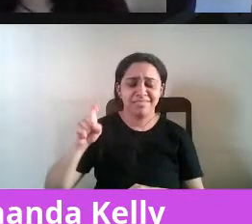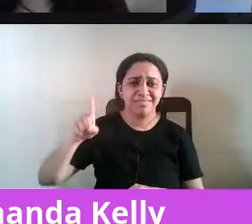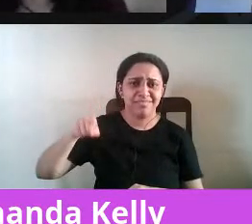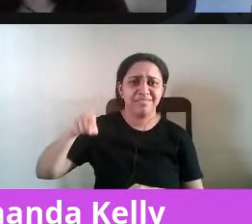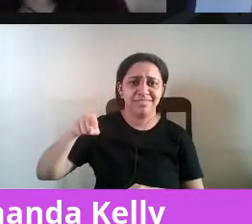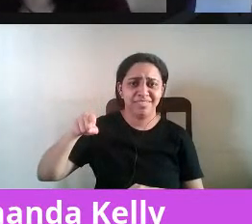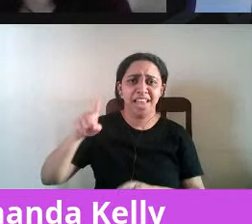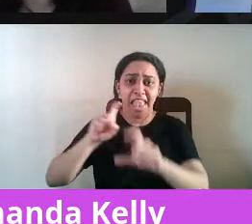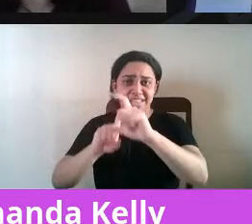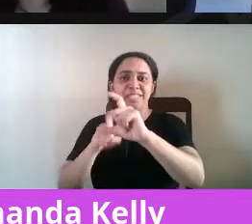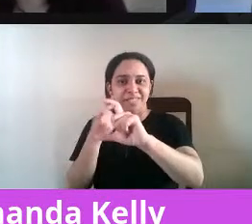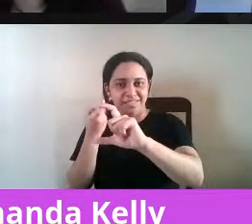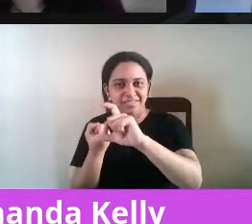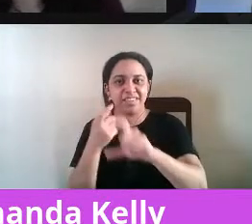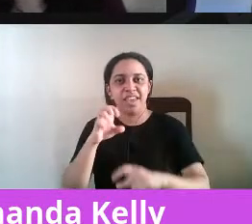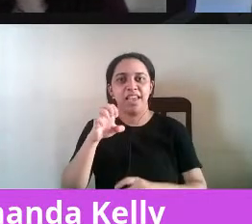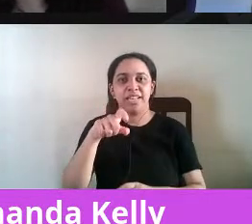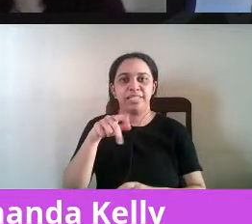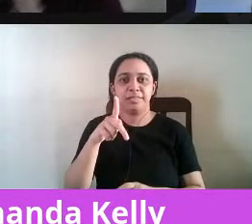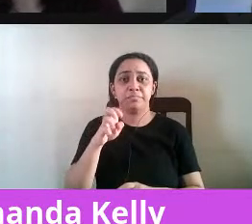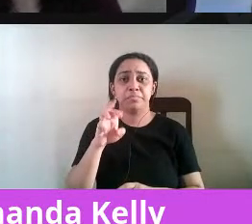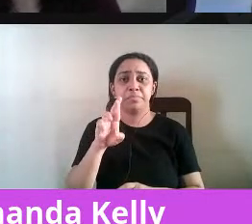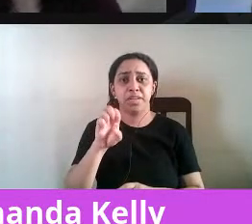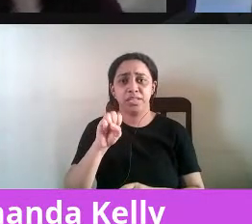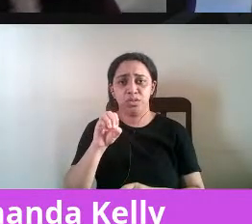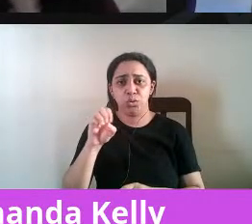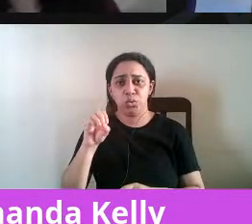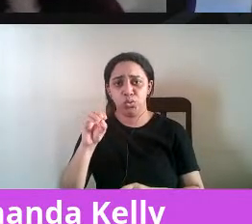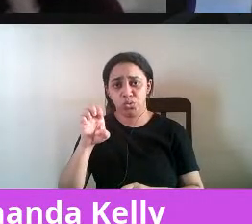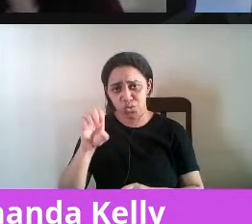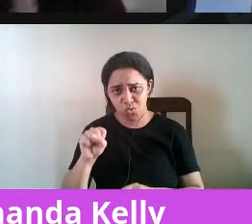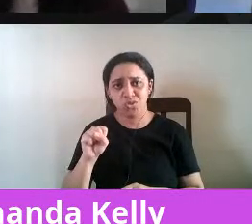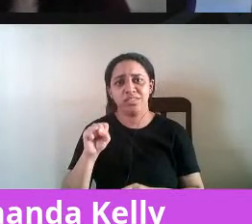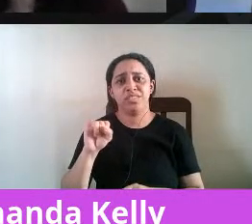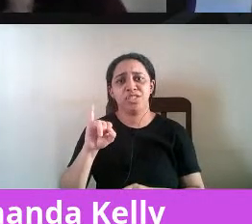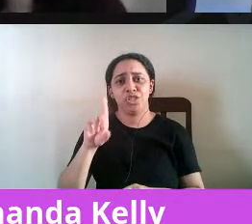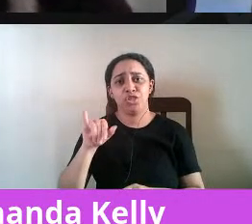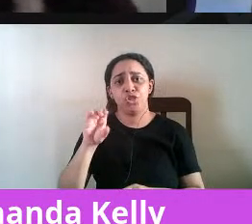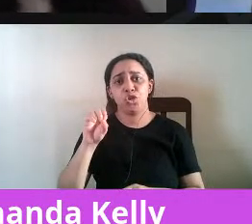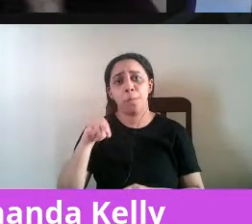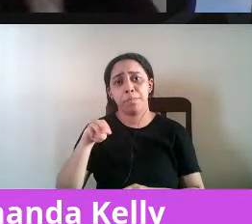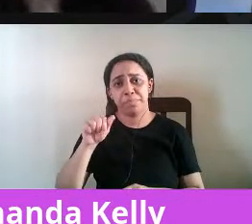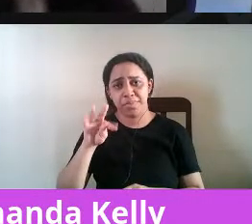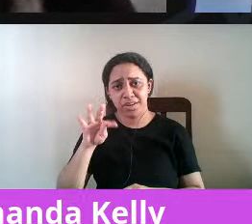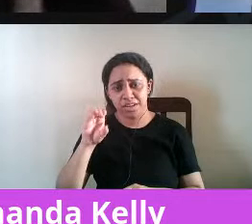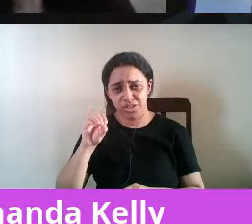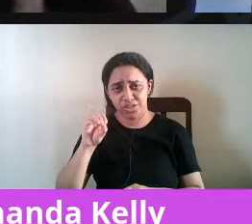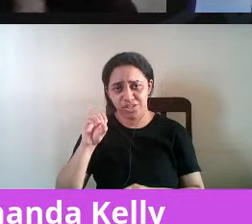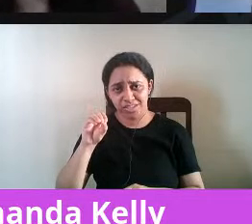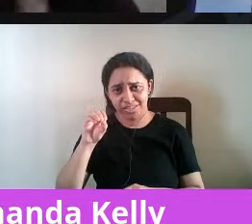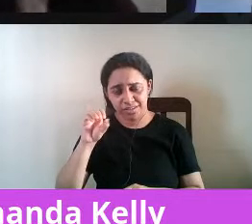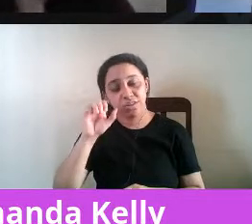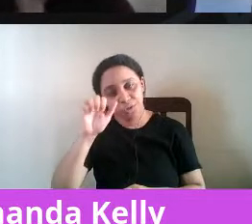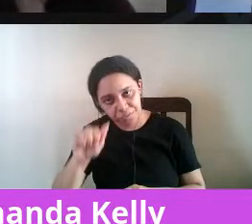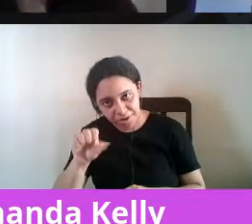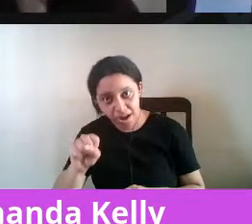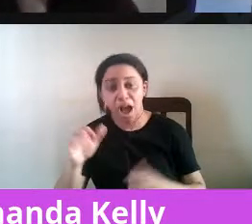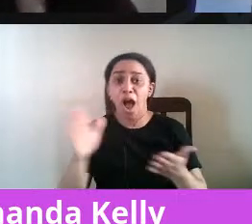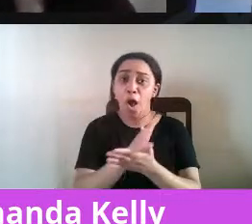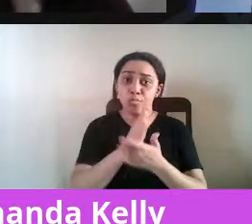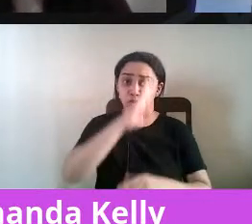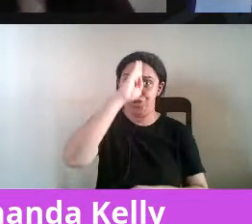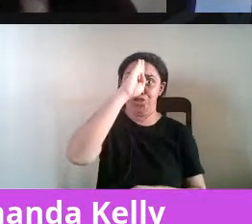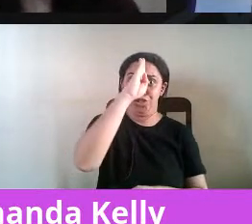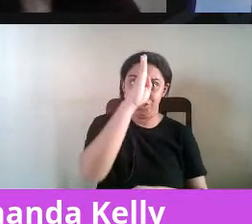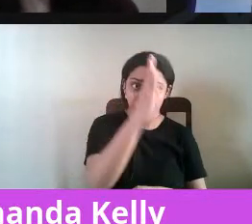São expressões idiomáticas, sim. São fraseologias, certo? Umas são mais diretas, digamos assim. Outras